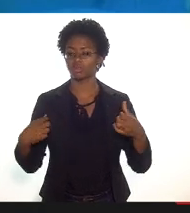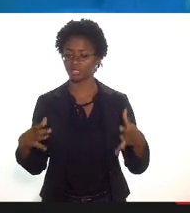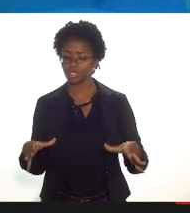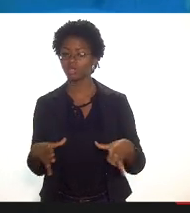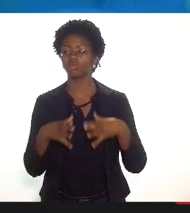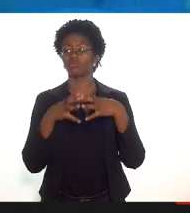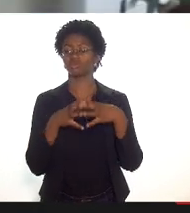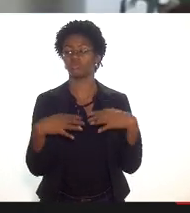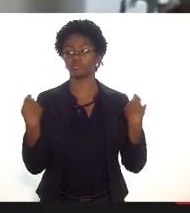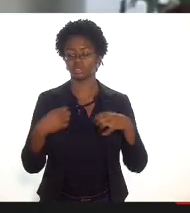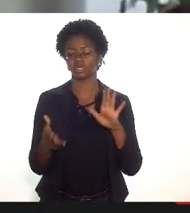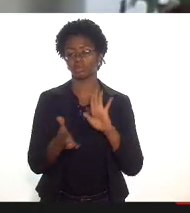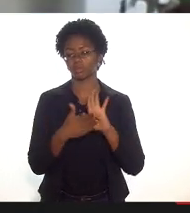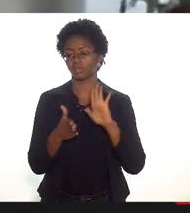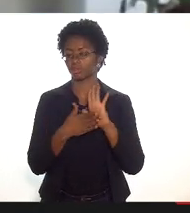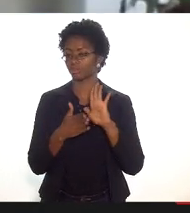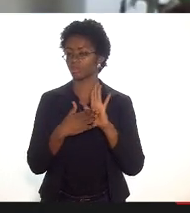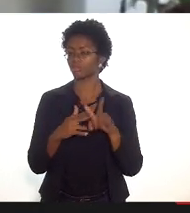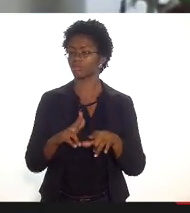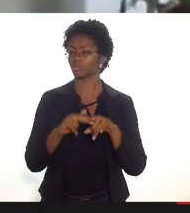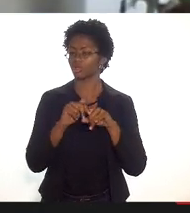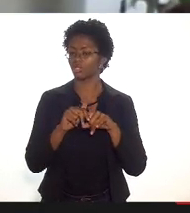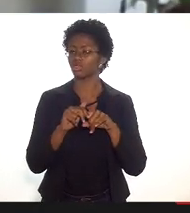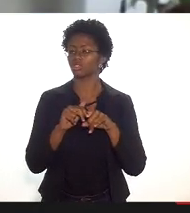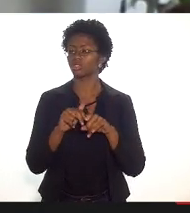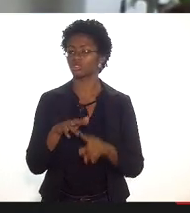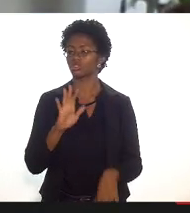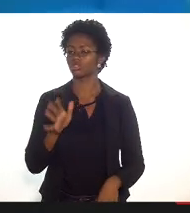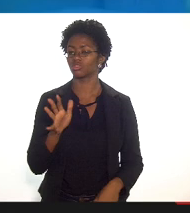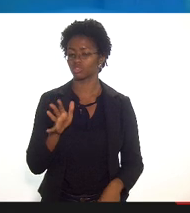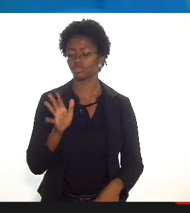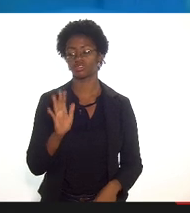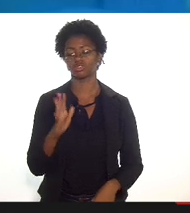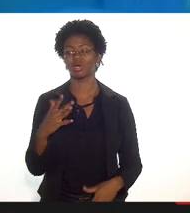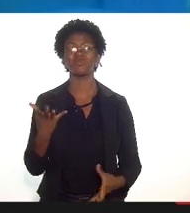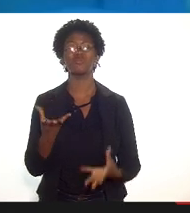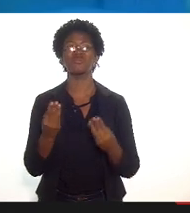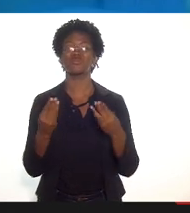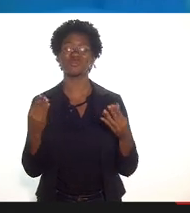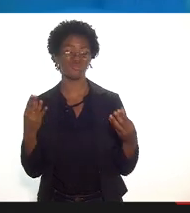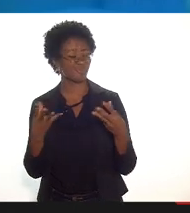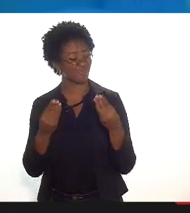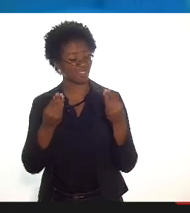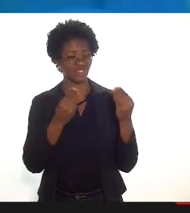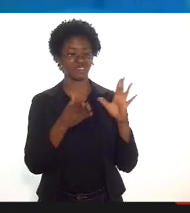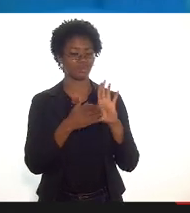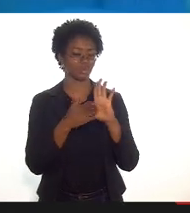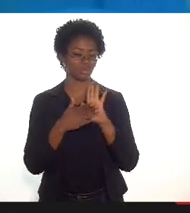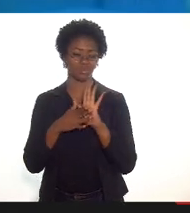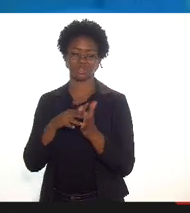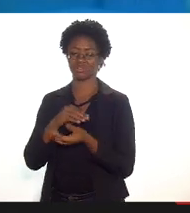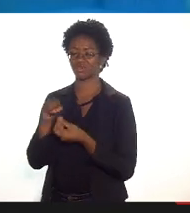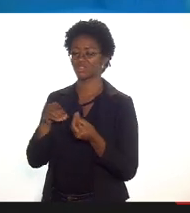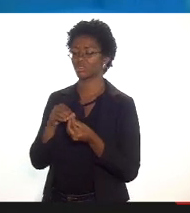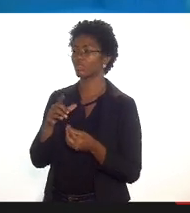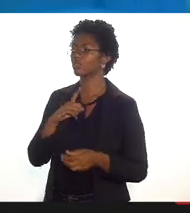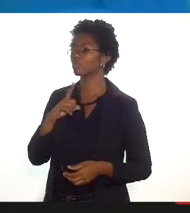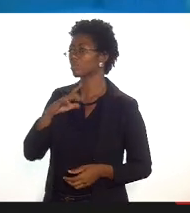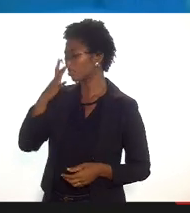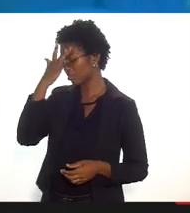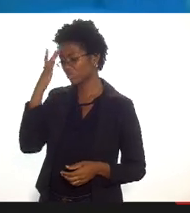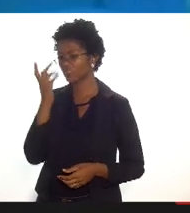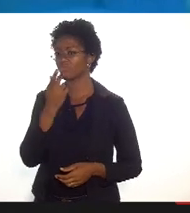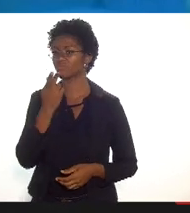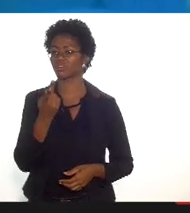ter uma proposta, porque já atravessamos muitas propostas. O Ministério tem um telefone, tem um